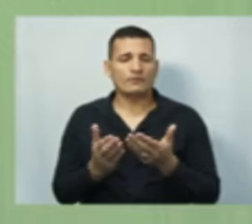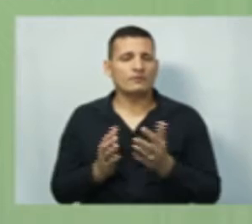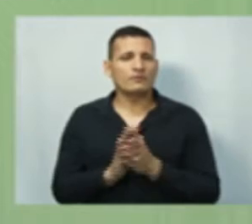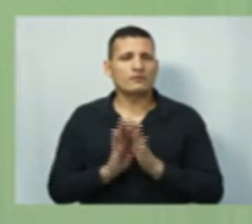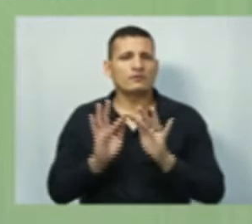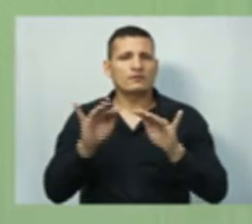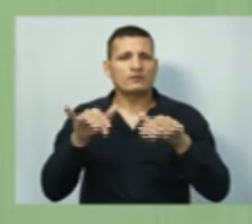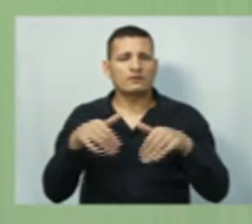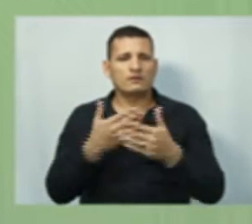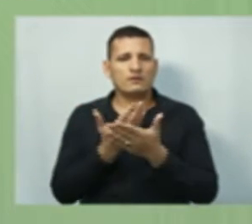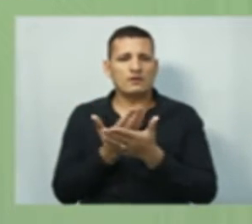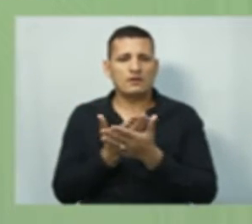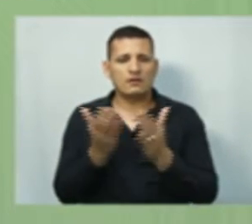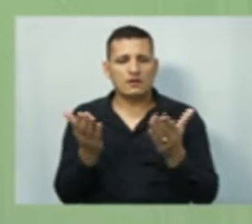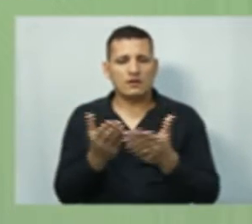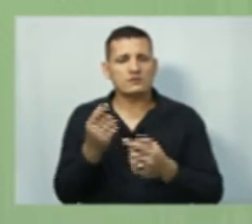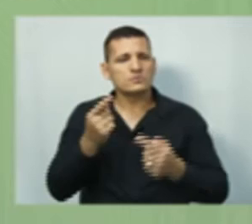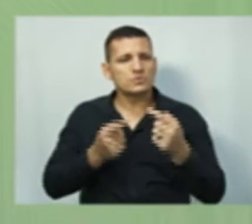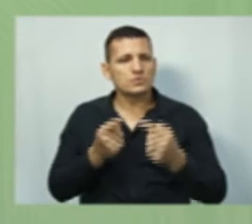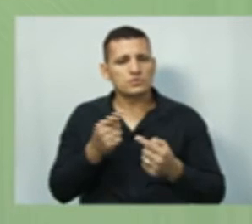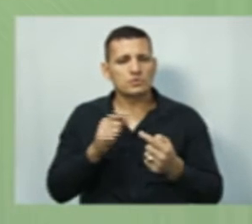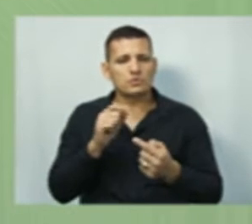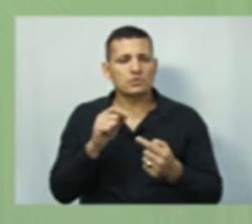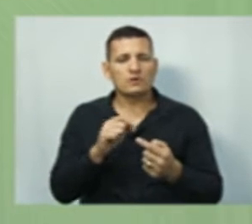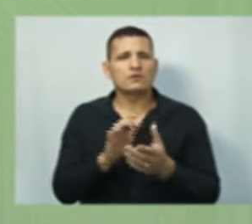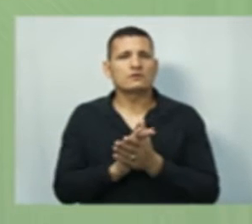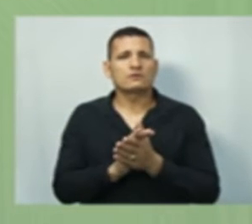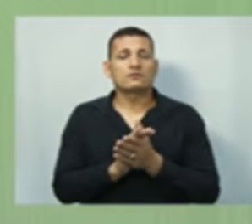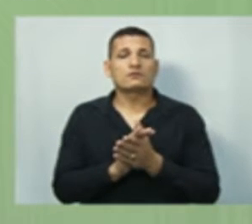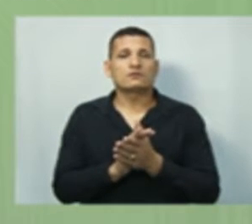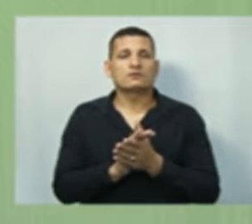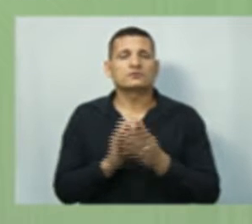aula, quando nós vamos discutir a divisão didática da economia.